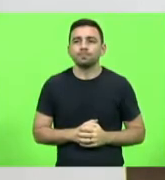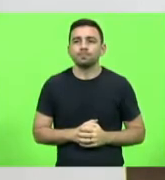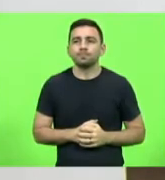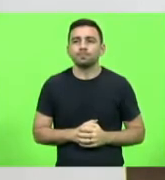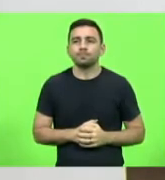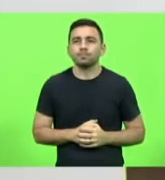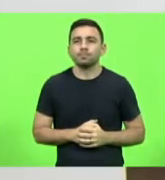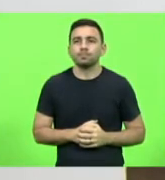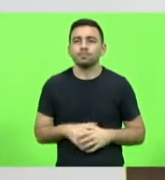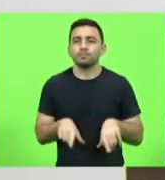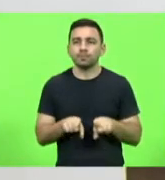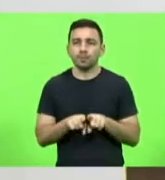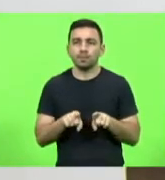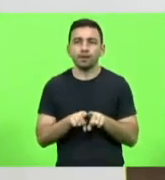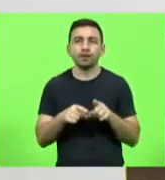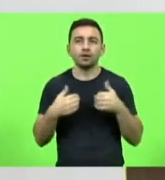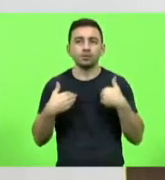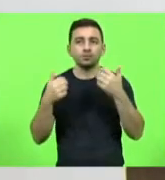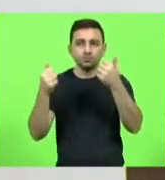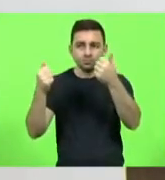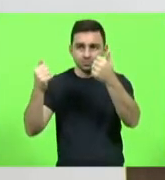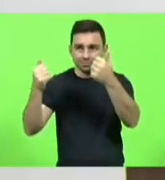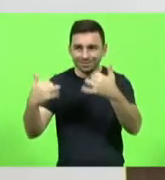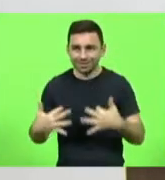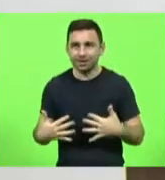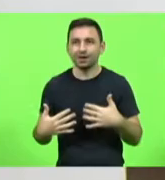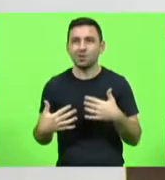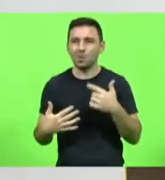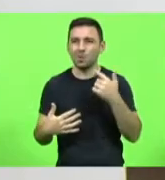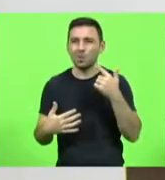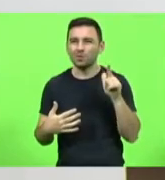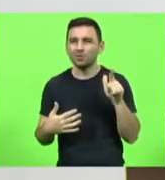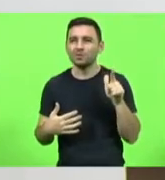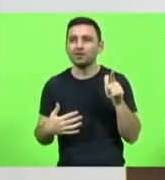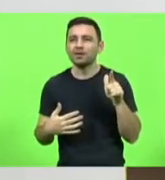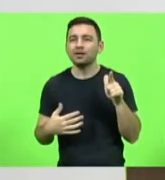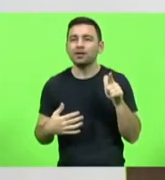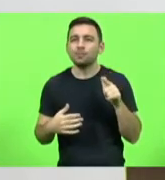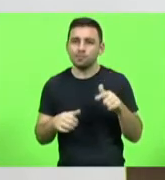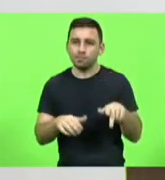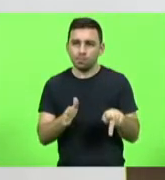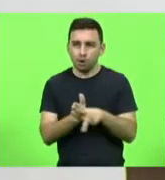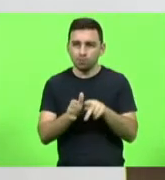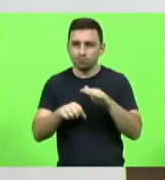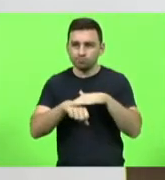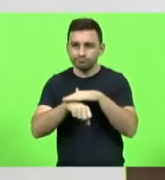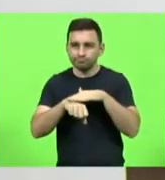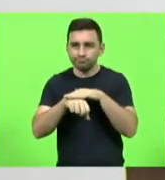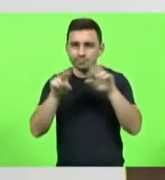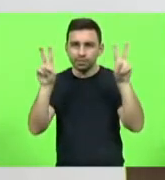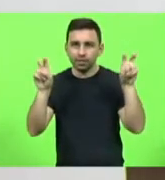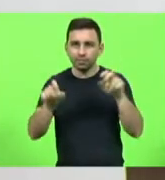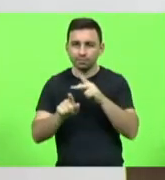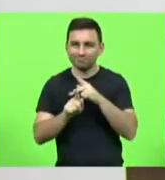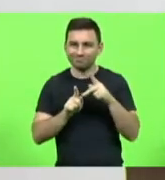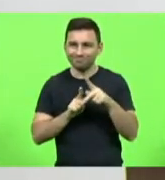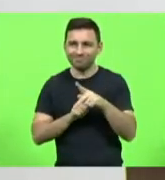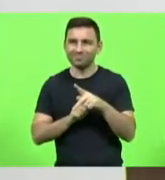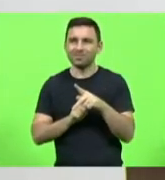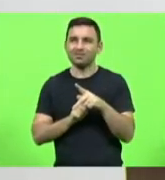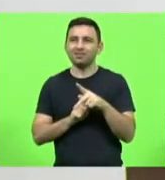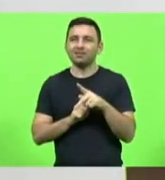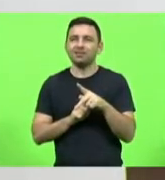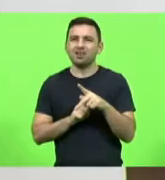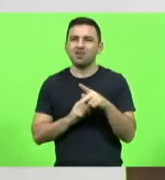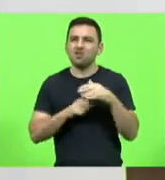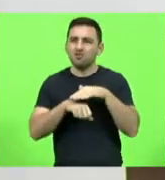devo uma explicação à Vossa Excelência também, da nossa conversa em torno do tema Previdência, né? Conversamos essa